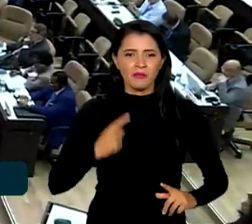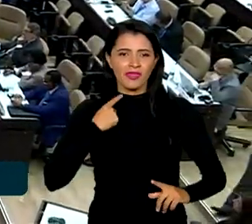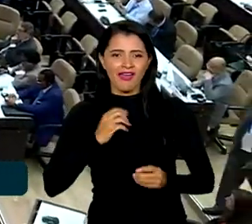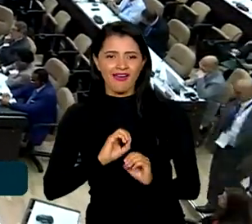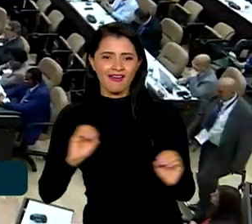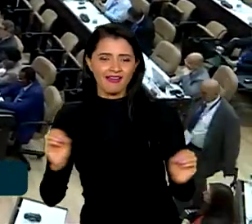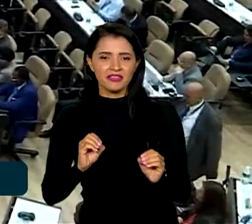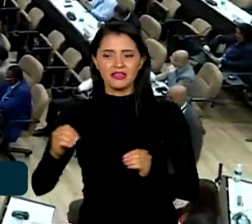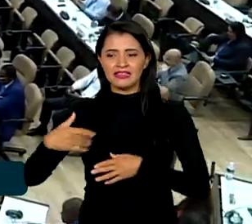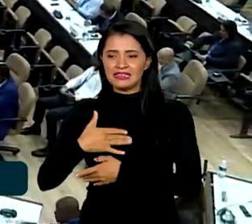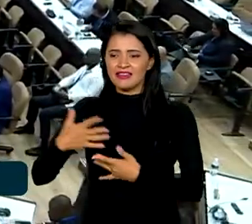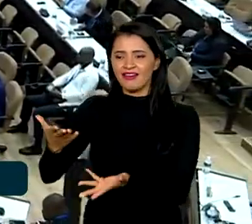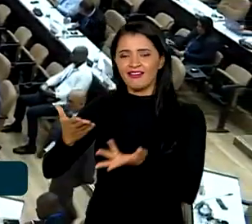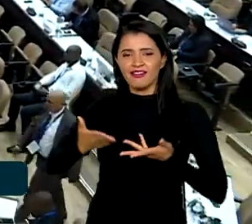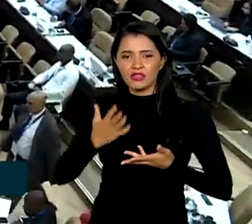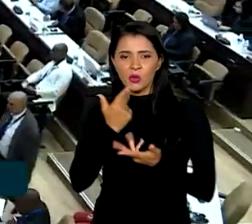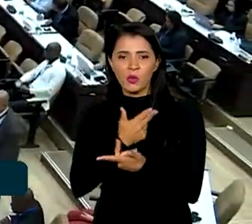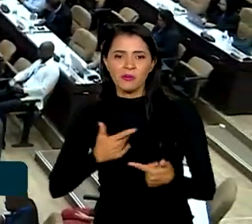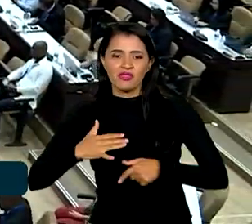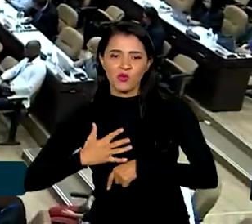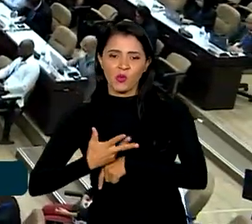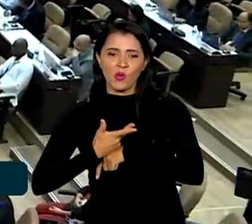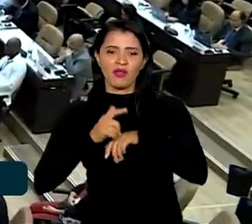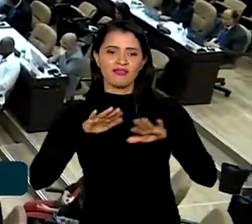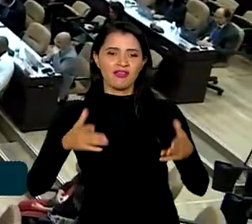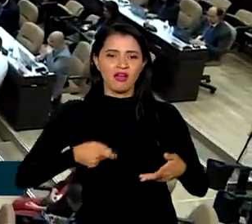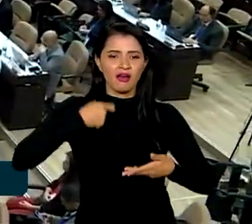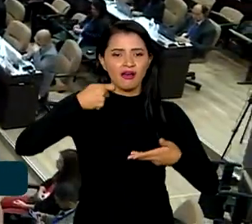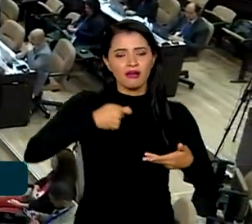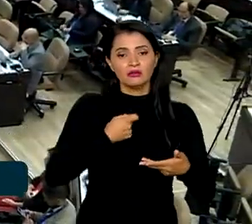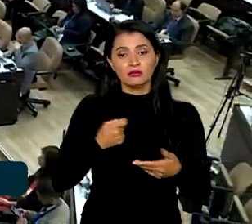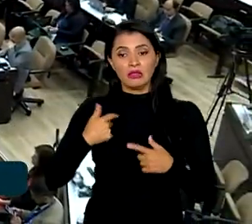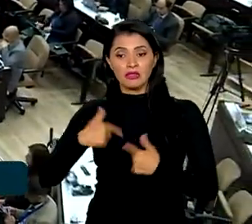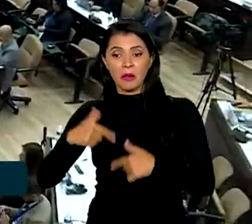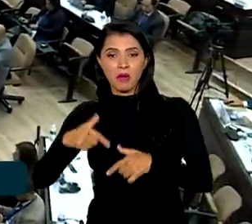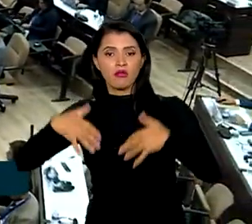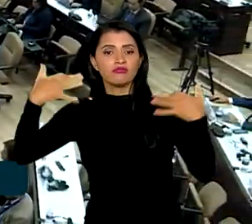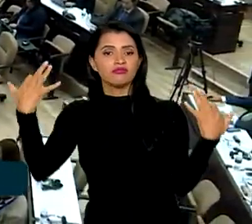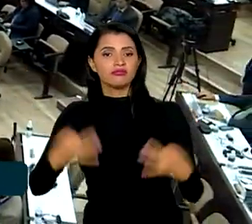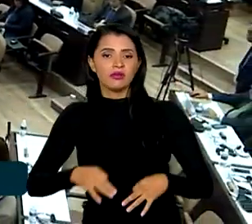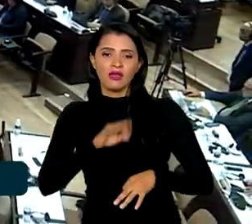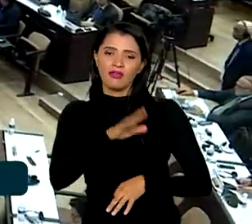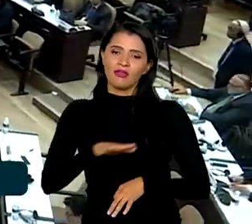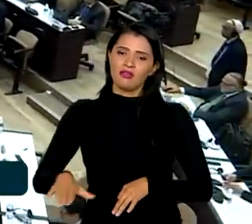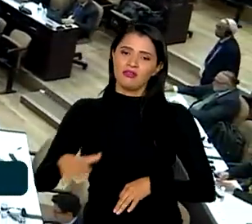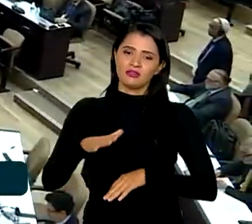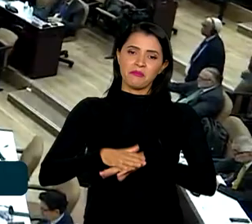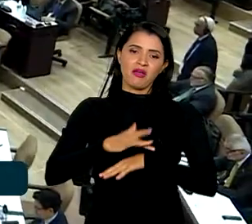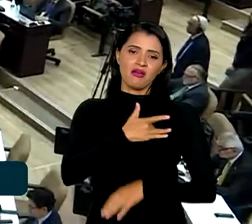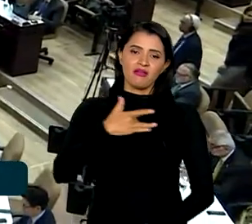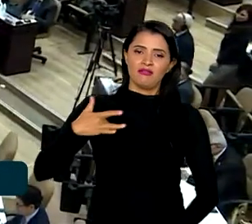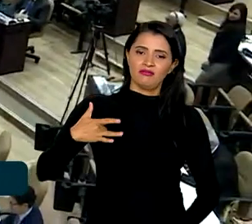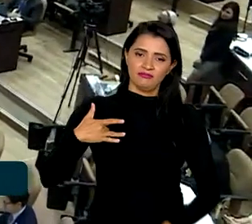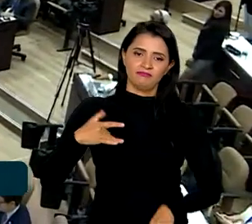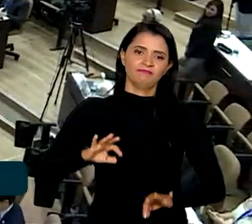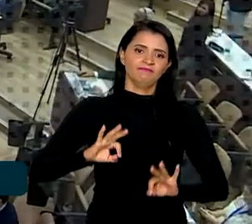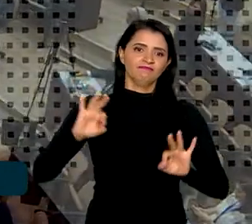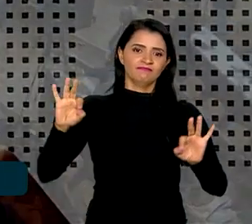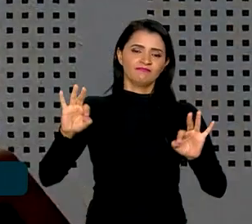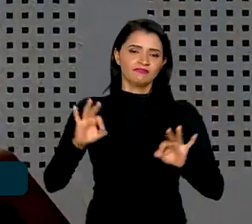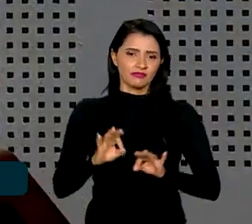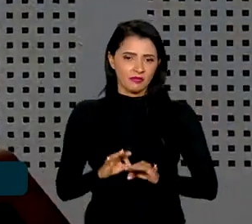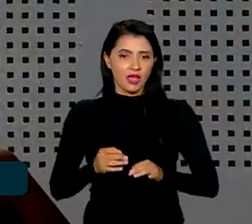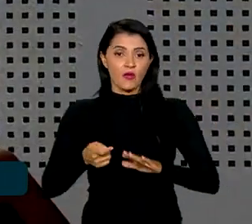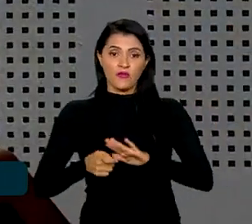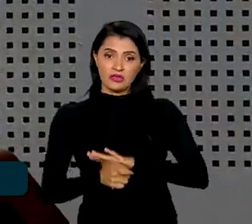acolhedoras, comida de qualidade na mesa, empregos dignos e crianças mais saudáveis. O financiamento